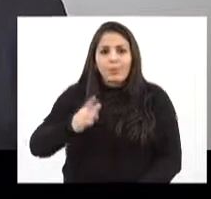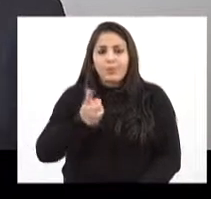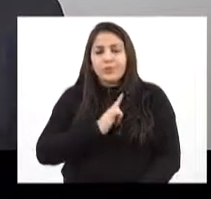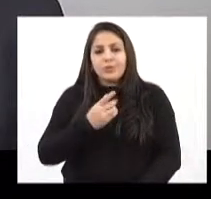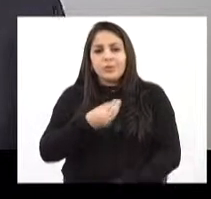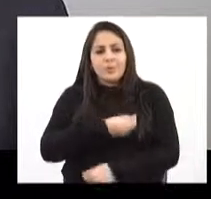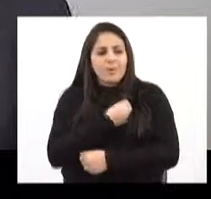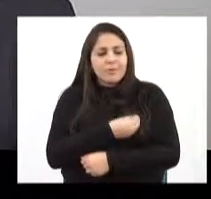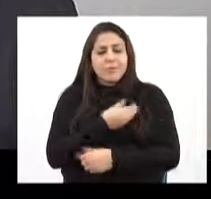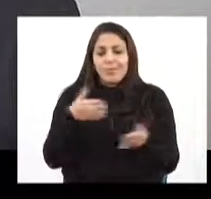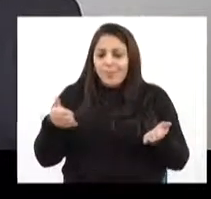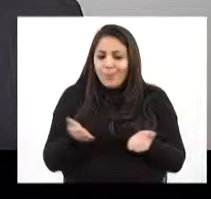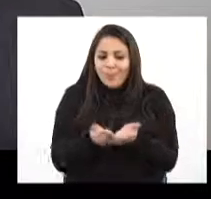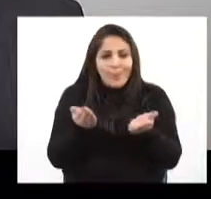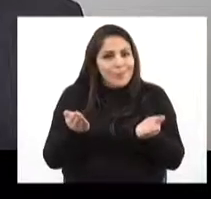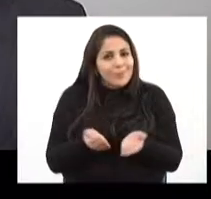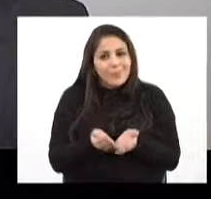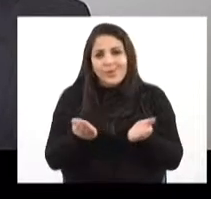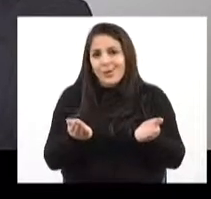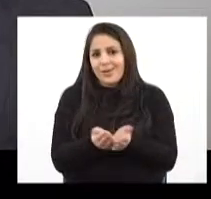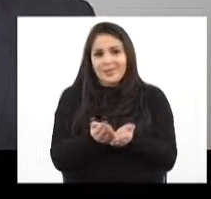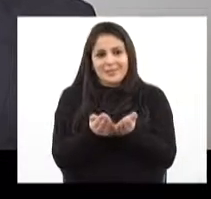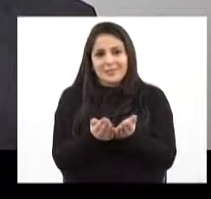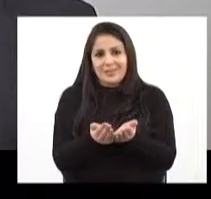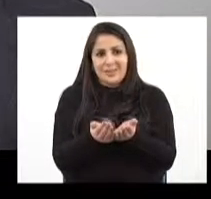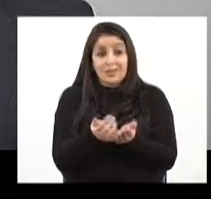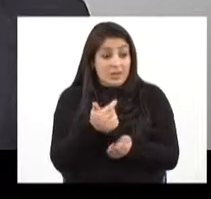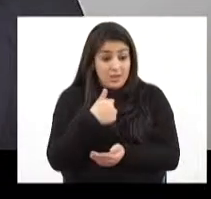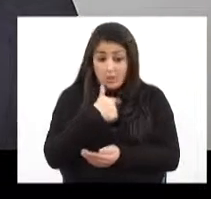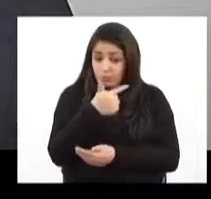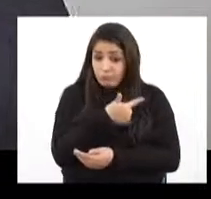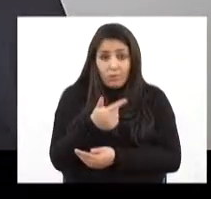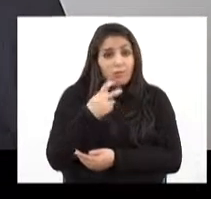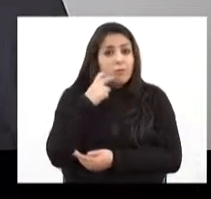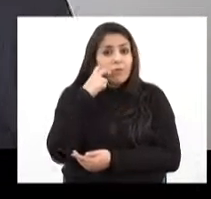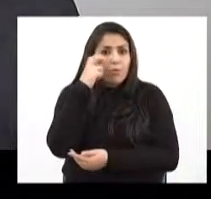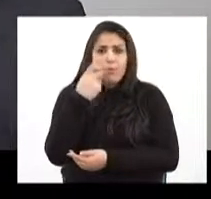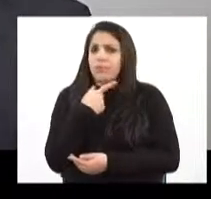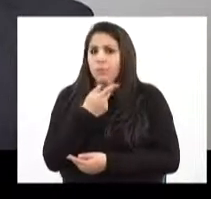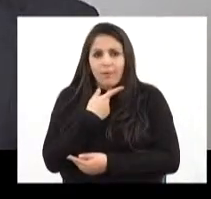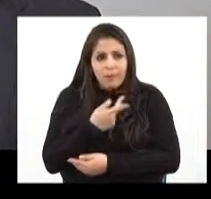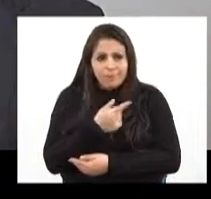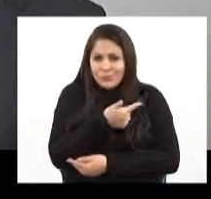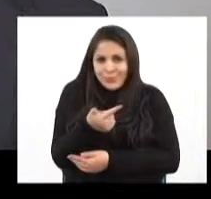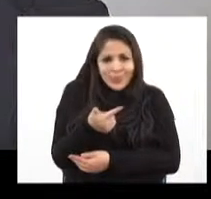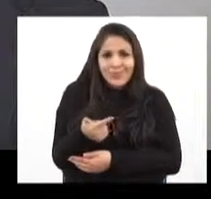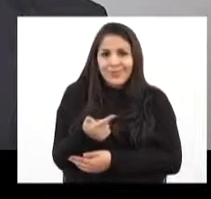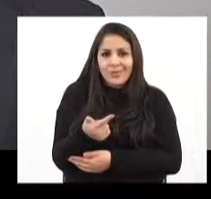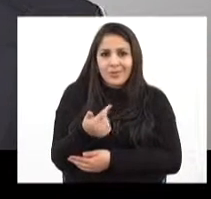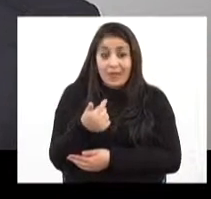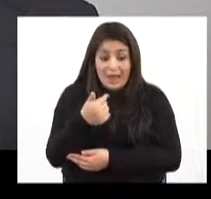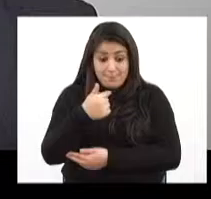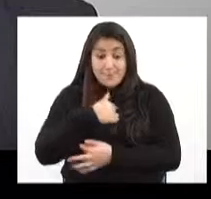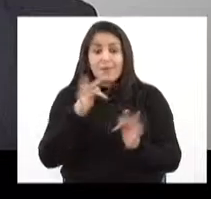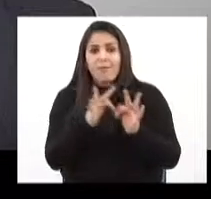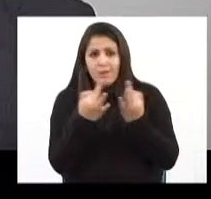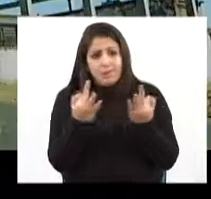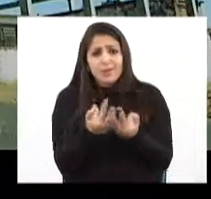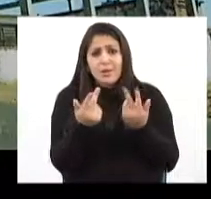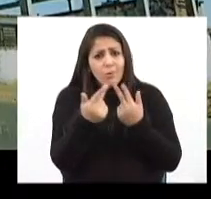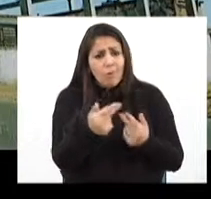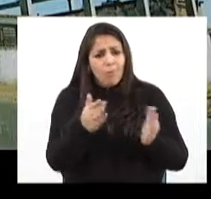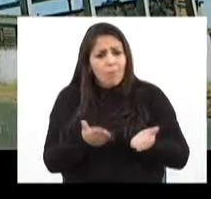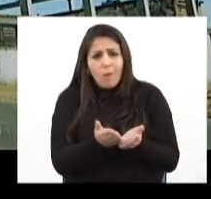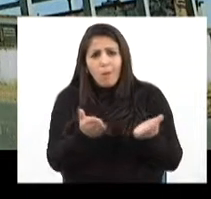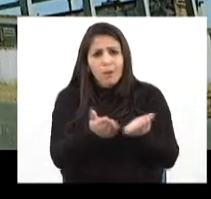vida de pobreza total, e não tenho vergonha e tenho orgulho de dizer, uma dessas famílias era minha.